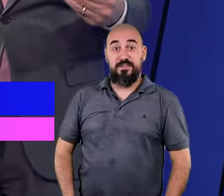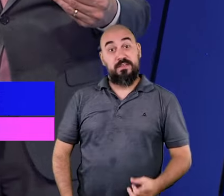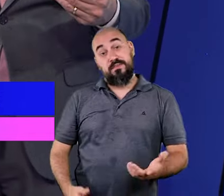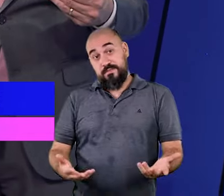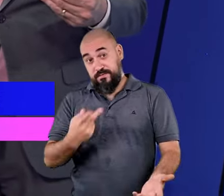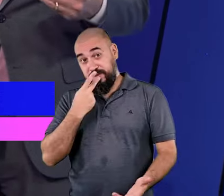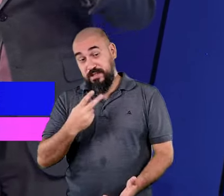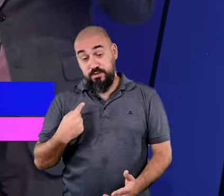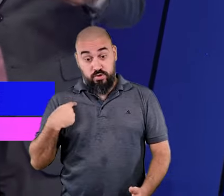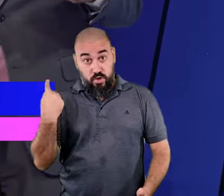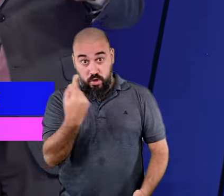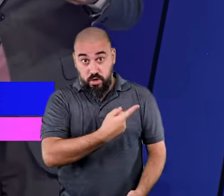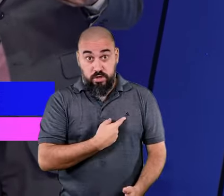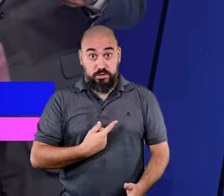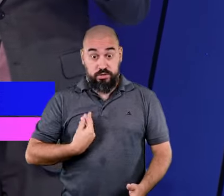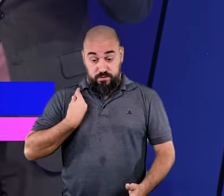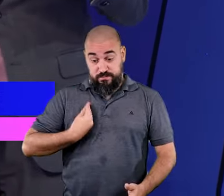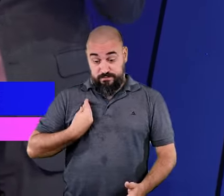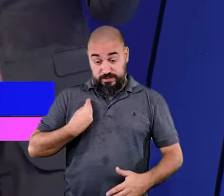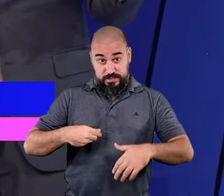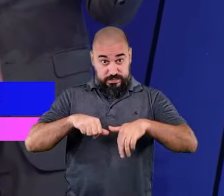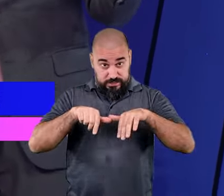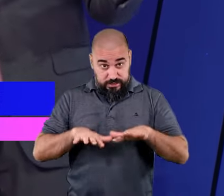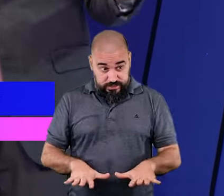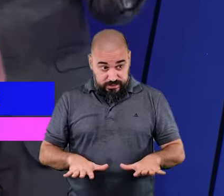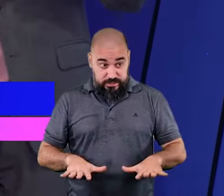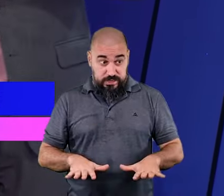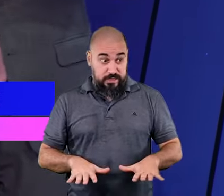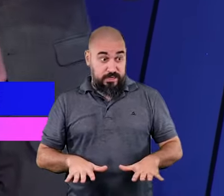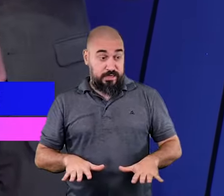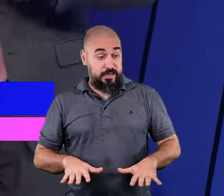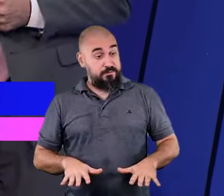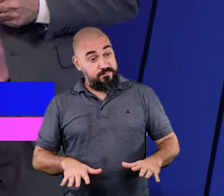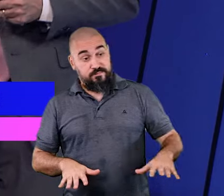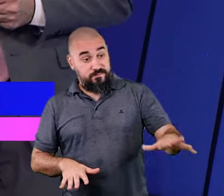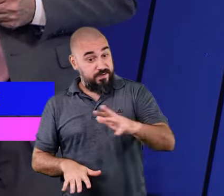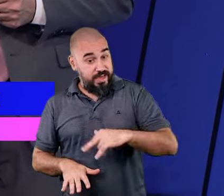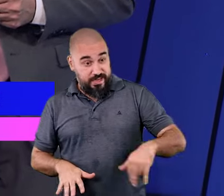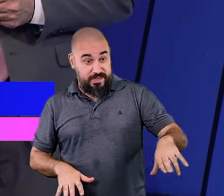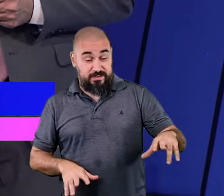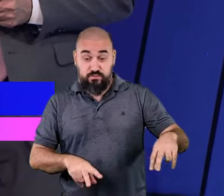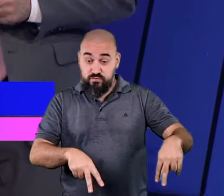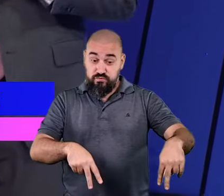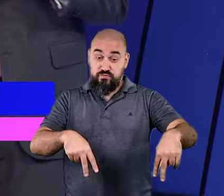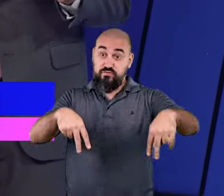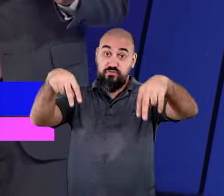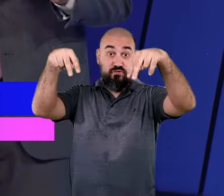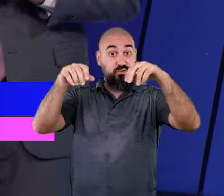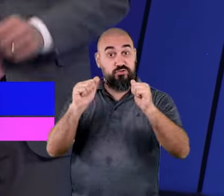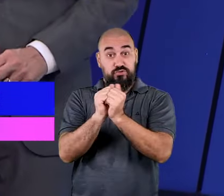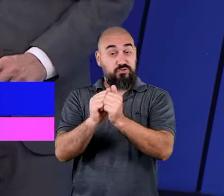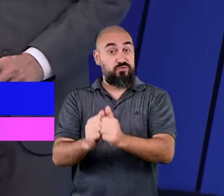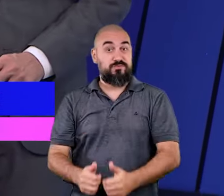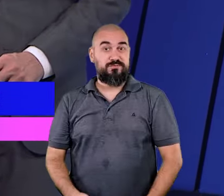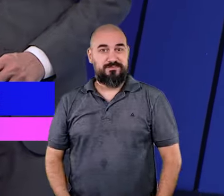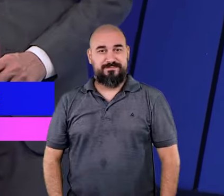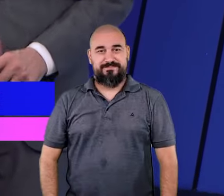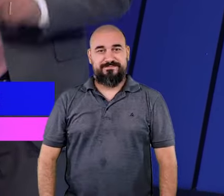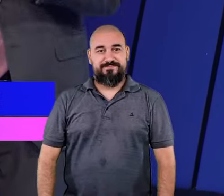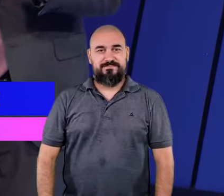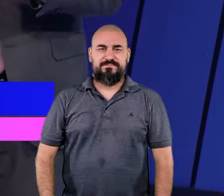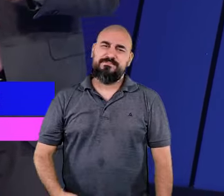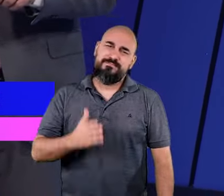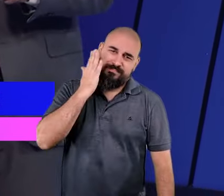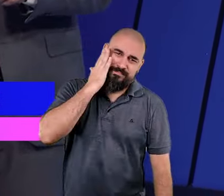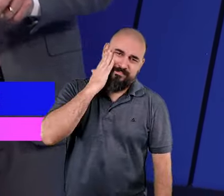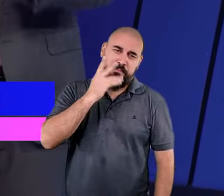os que ficarmos, porque ele cria que seria nos seus dias que ele contemplaria Jesus voltando. Não foi nos dias de Paulo,